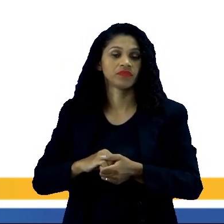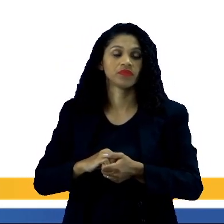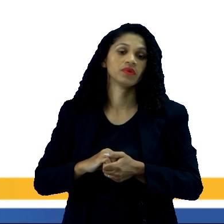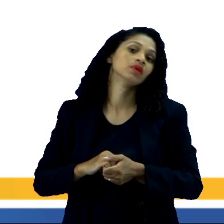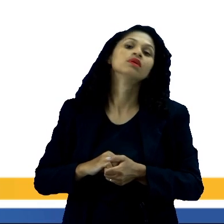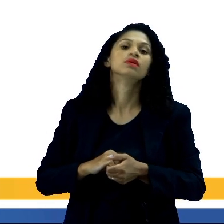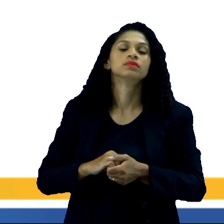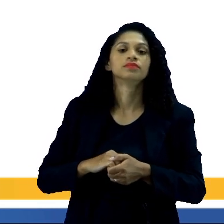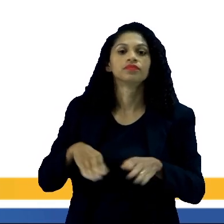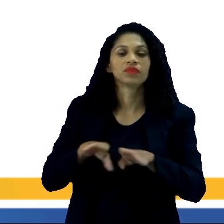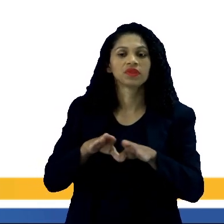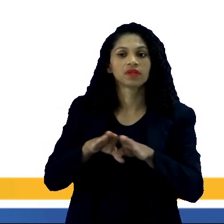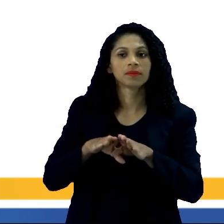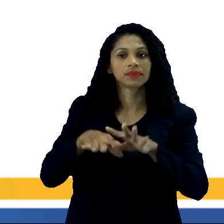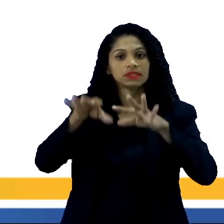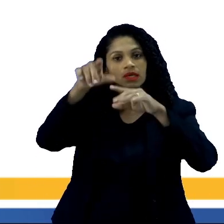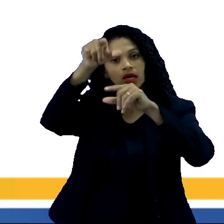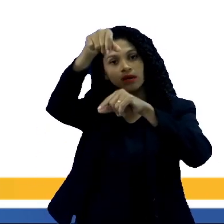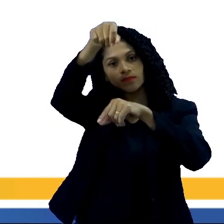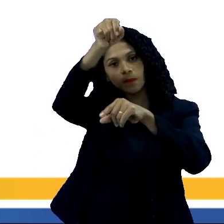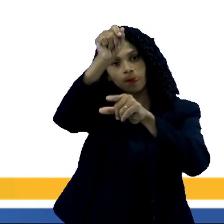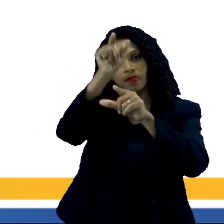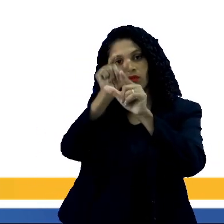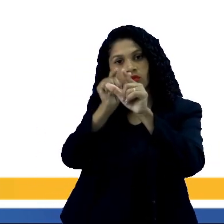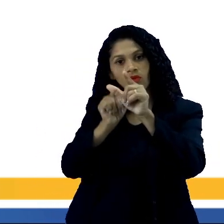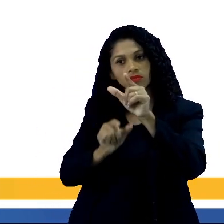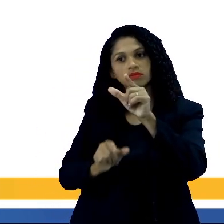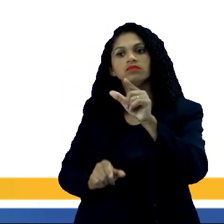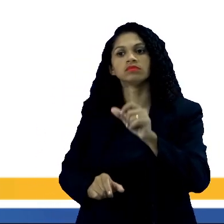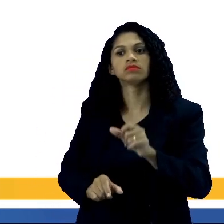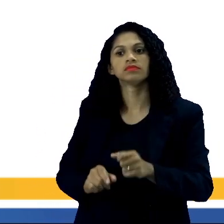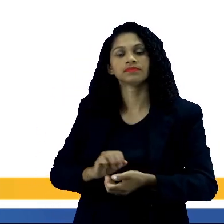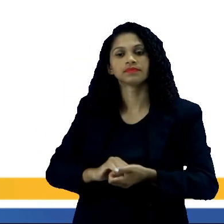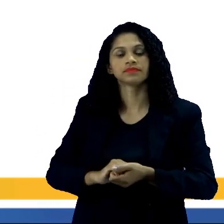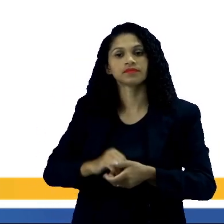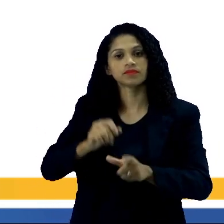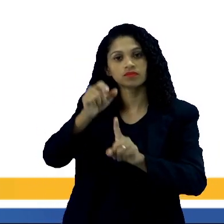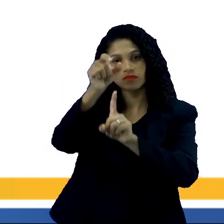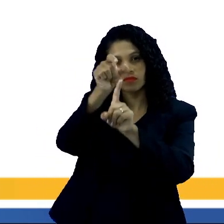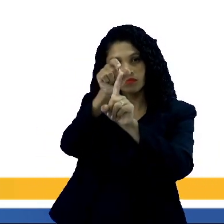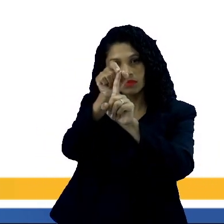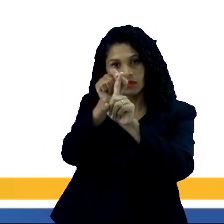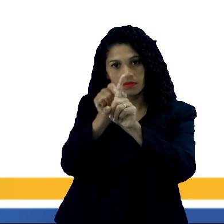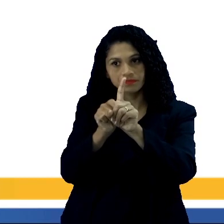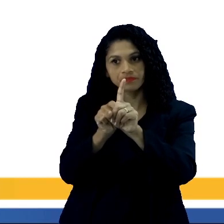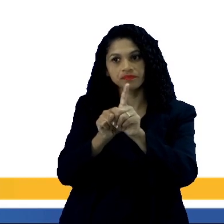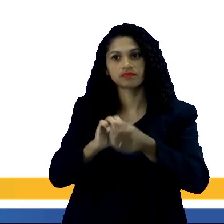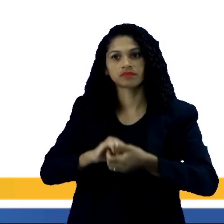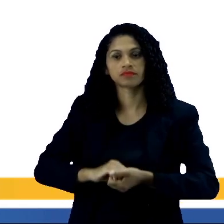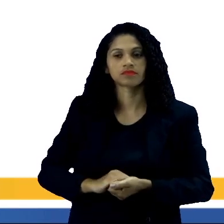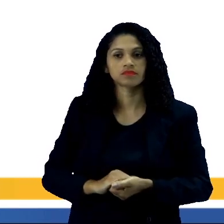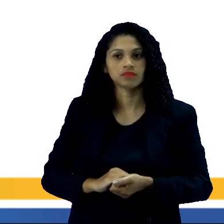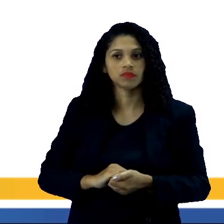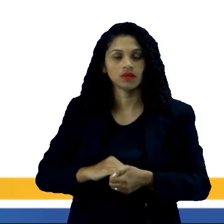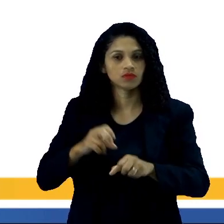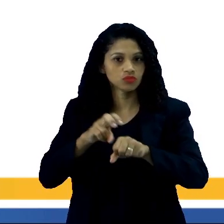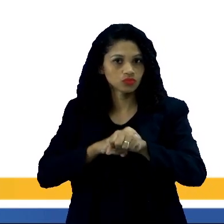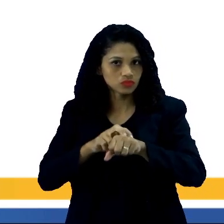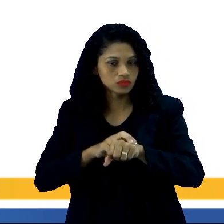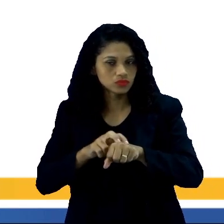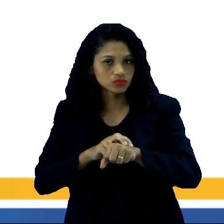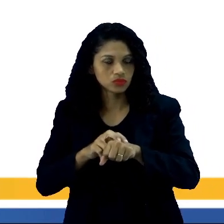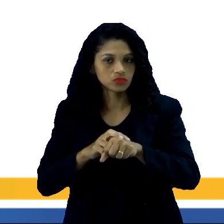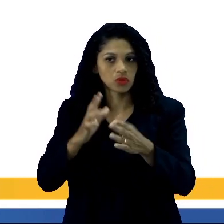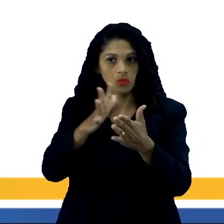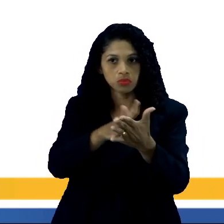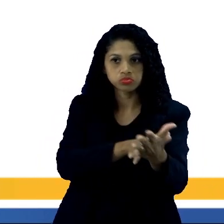coluna vertebral, a nossa medula espinhal. Já o nosso sistema nervoso periférico vão ser os nossos nervos espalhados por todo o